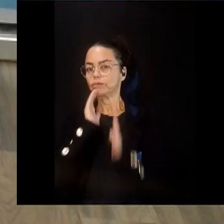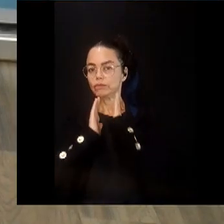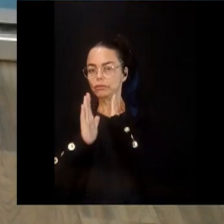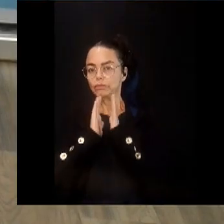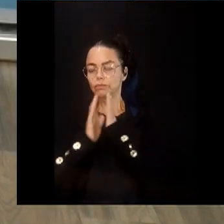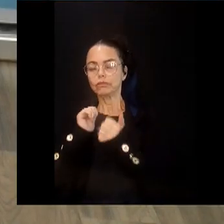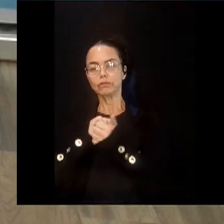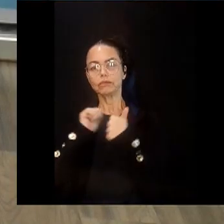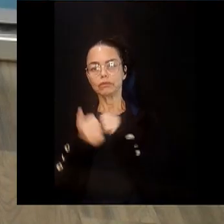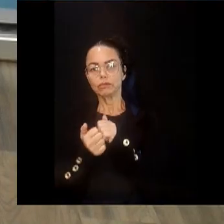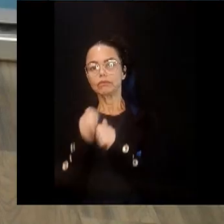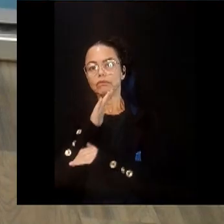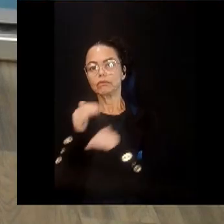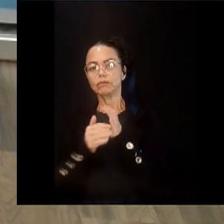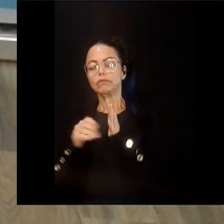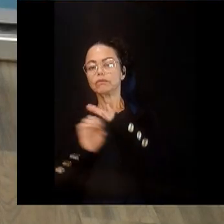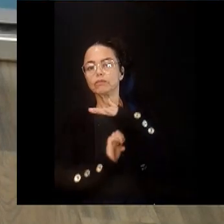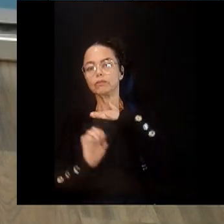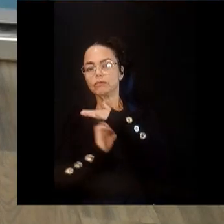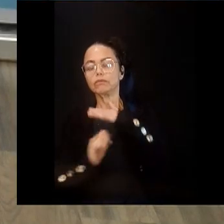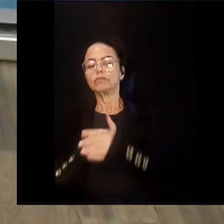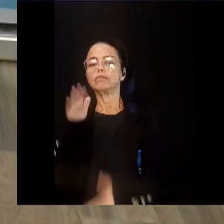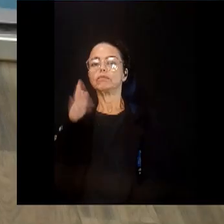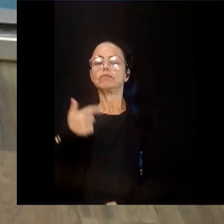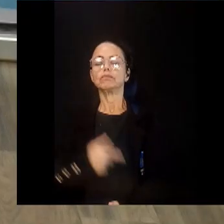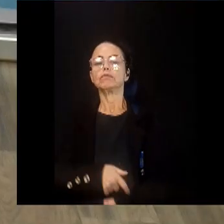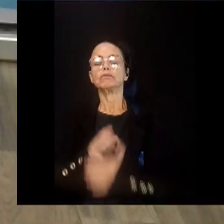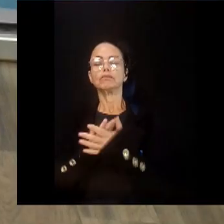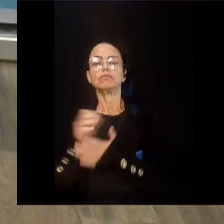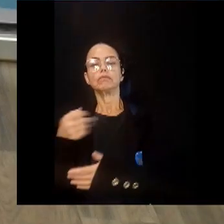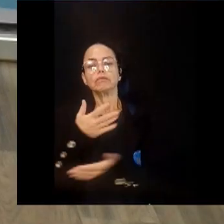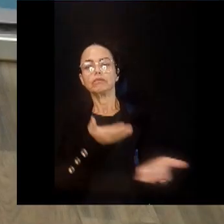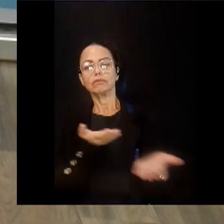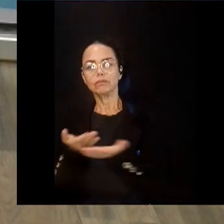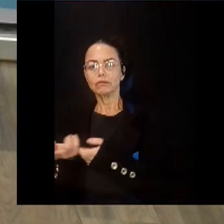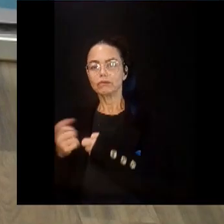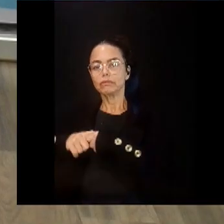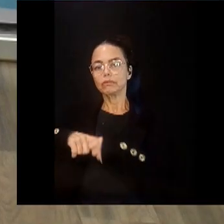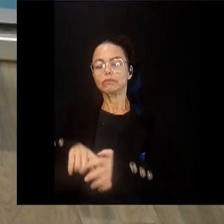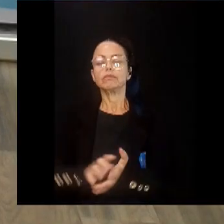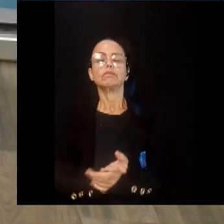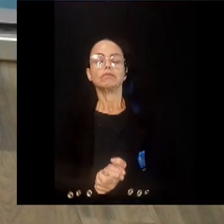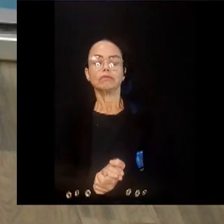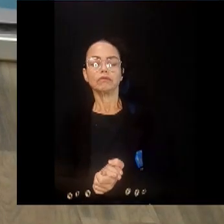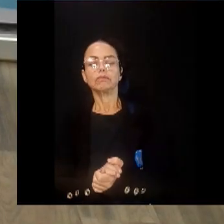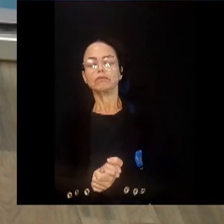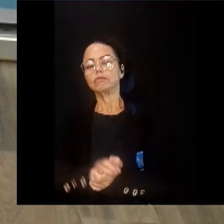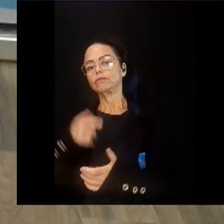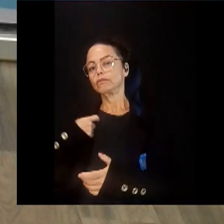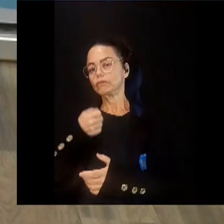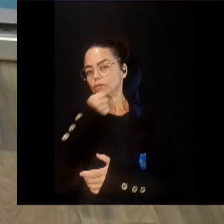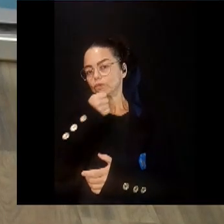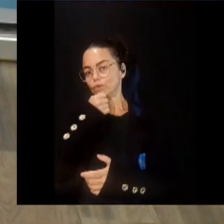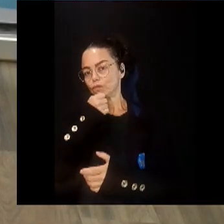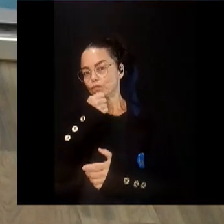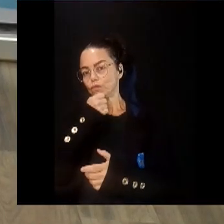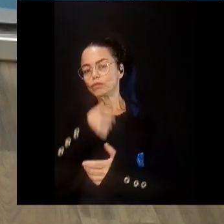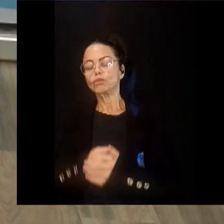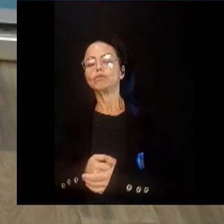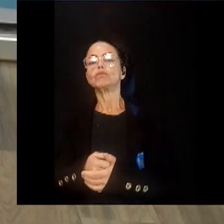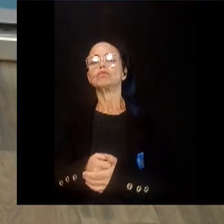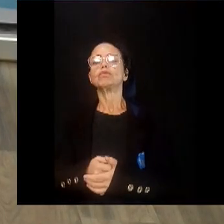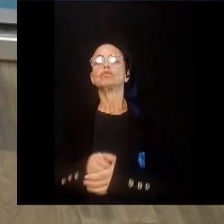todas as empresas. Já faço um novo convite para o senhor retornar aqui no Jornal Câmara Notícia e fica aberto às